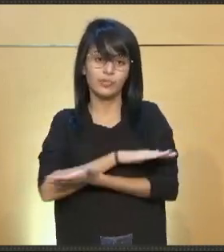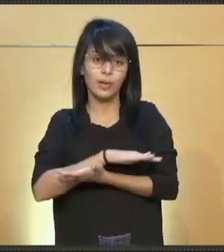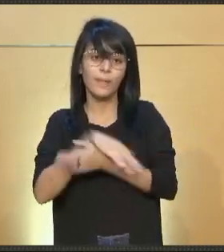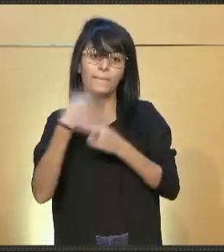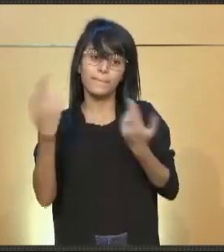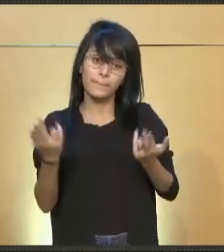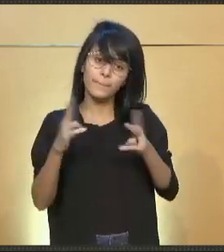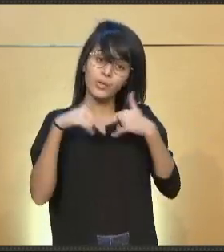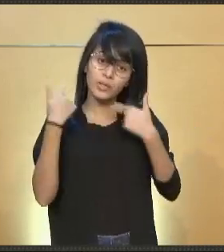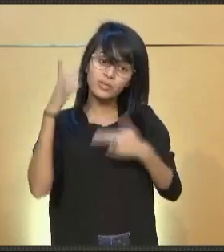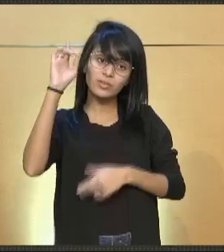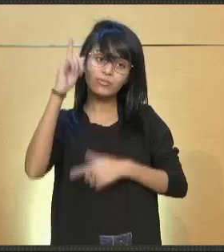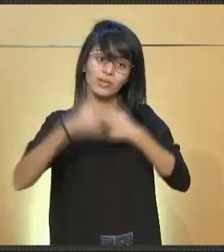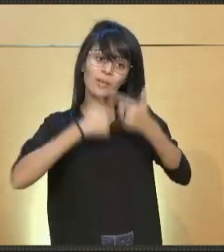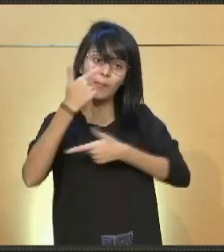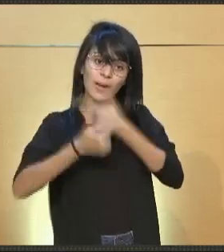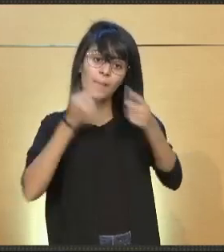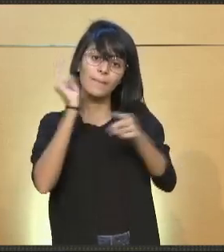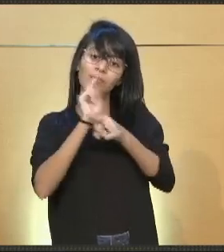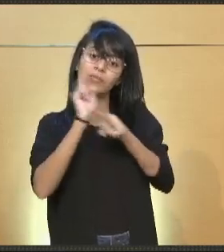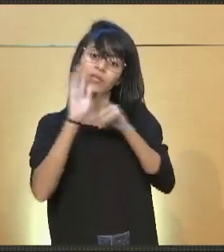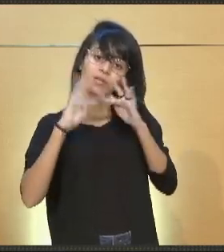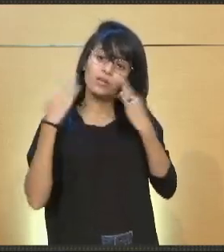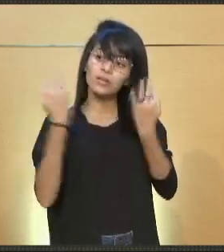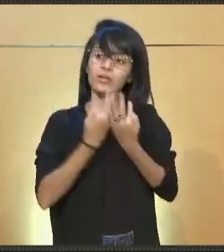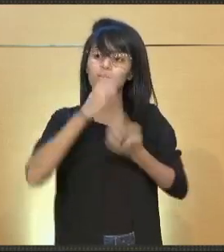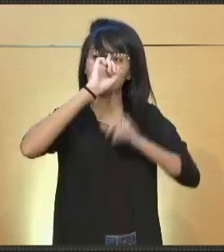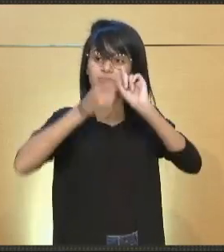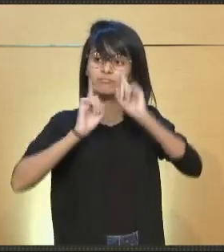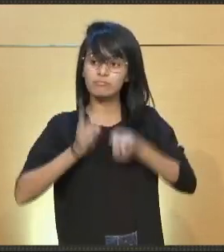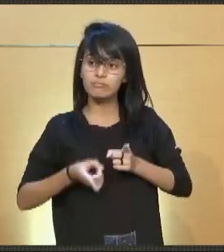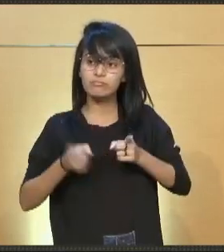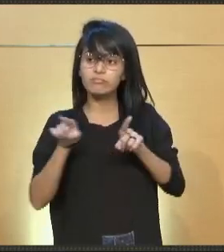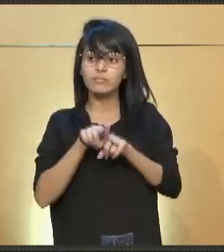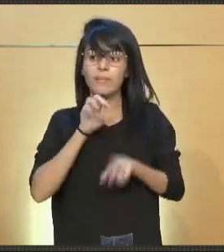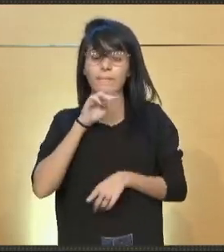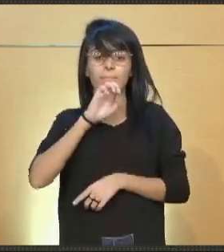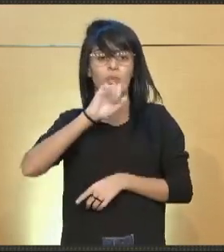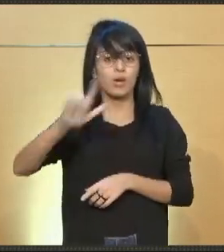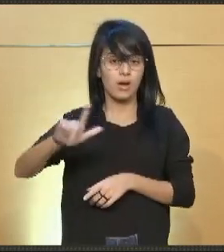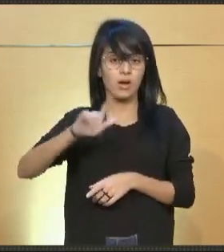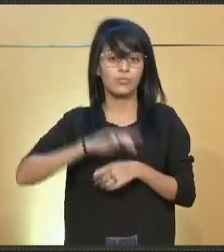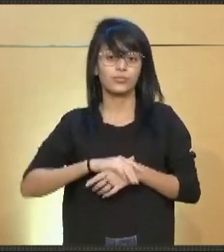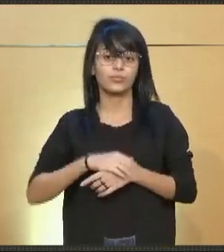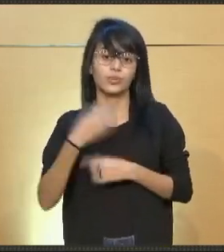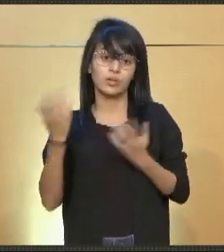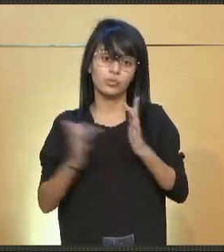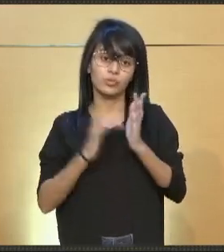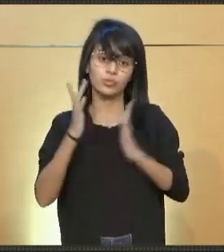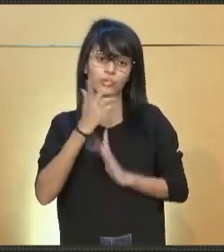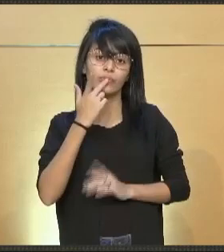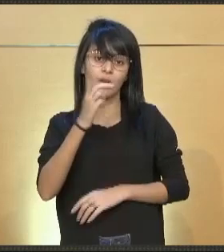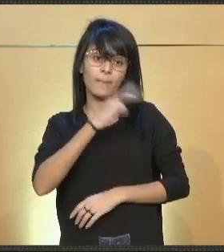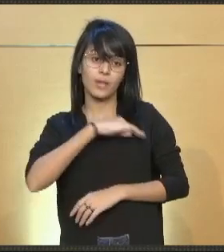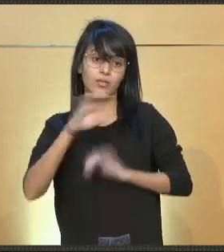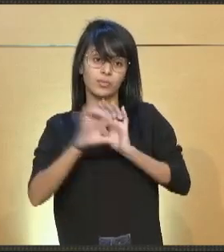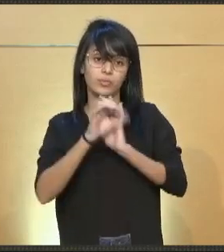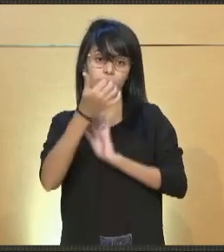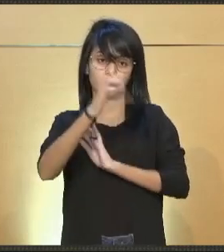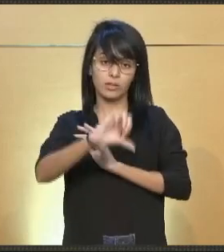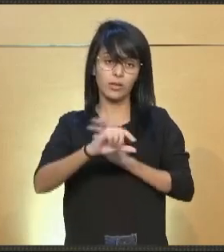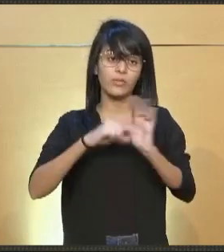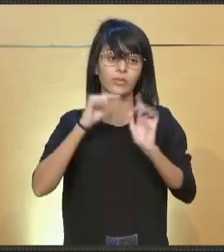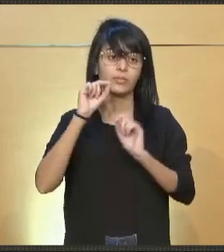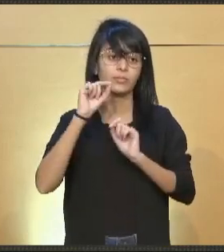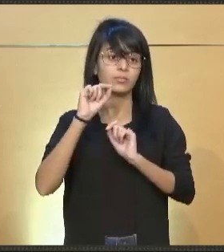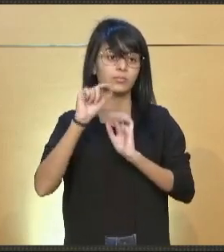proteção familiar por meio dos seus mandamentos, das suas ordenanças morais. Então, Jesus, em Mateus 19, vai dizer algo bem interessante, do